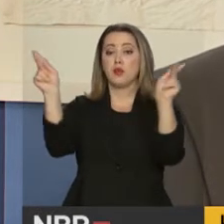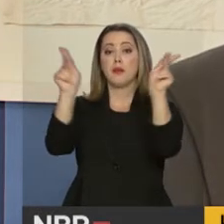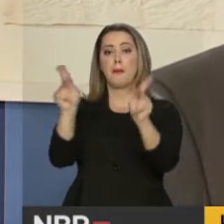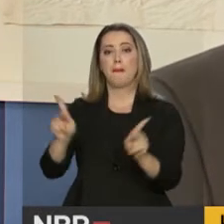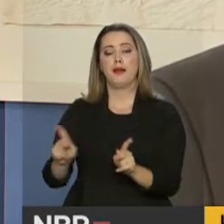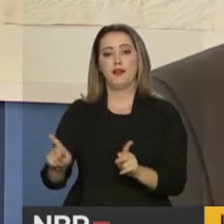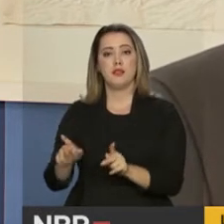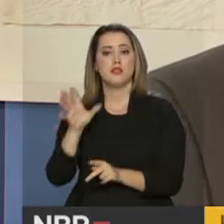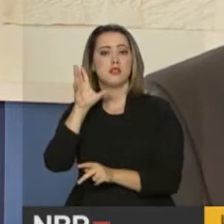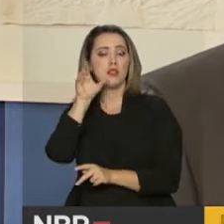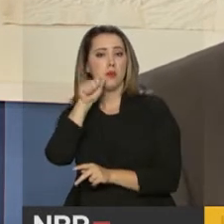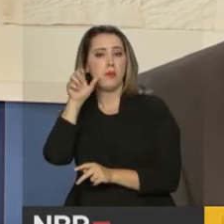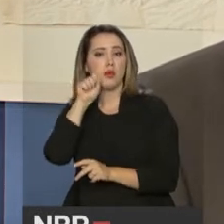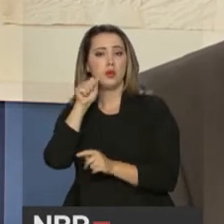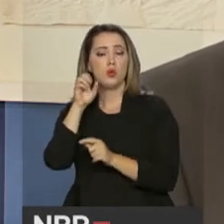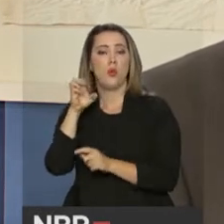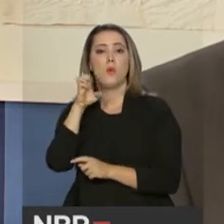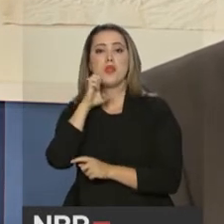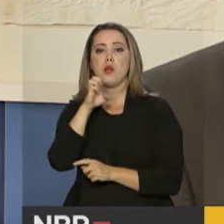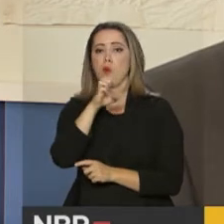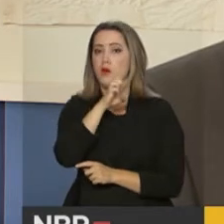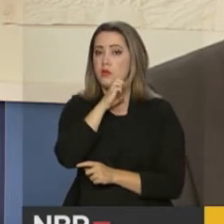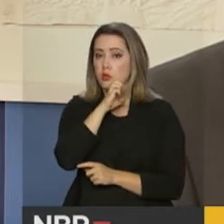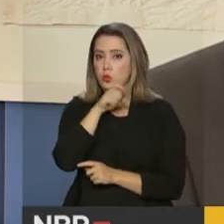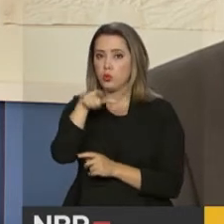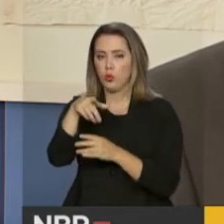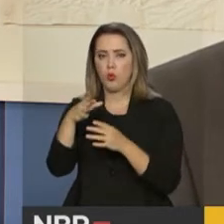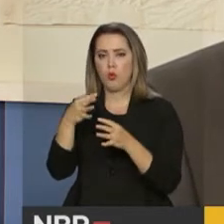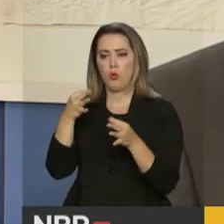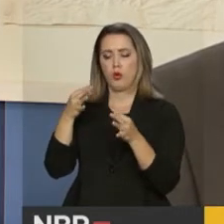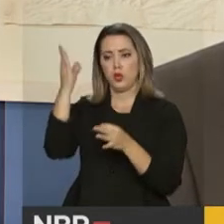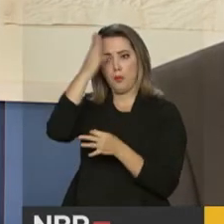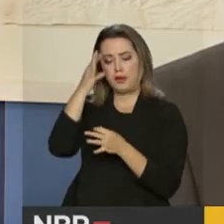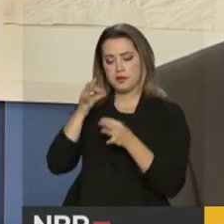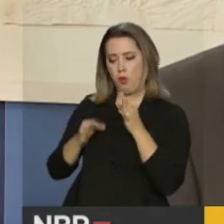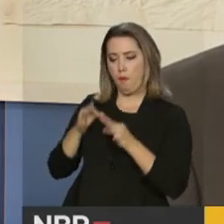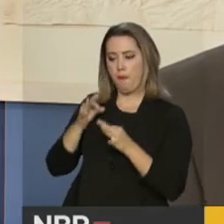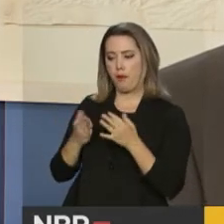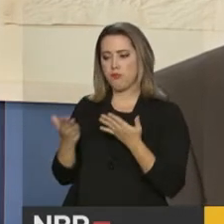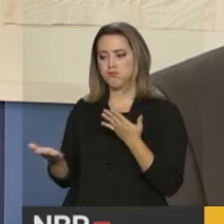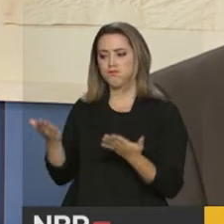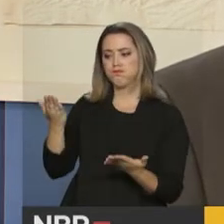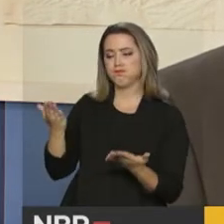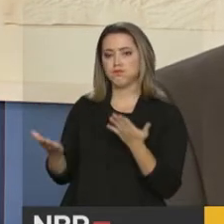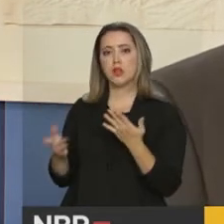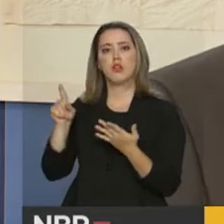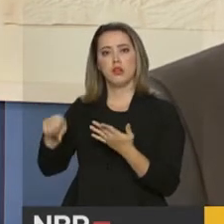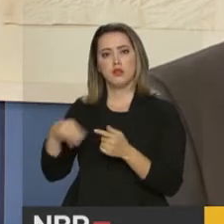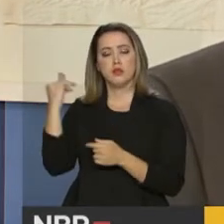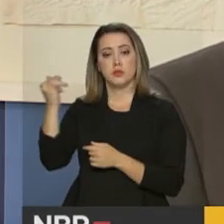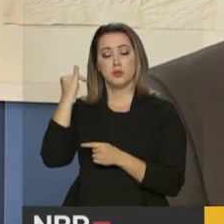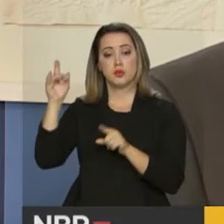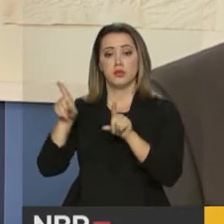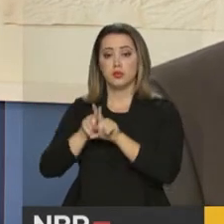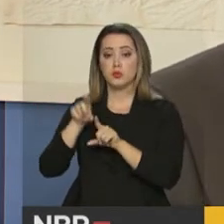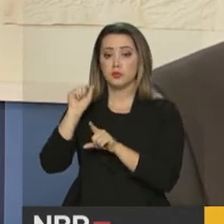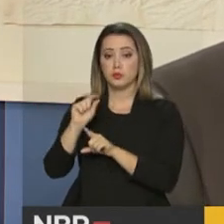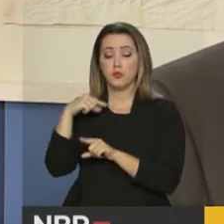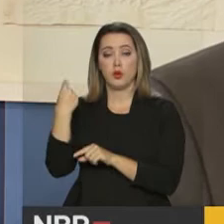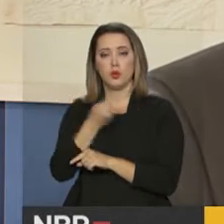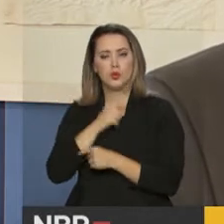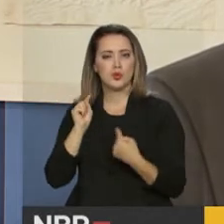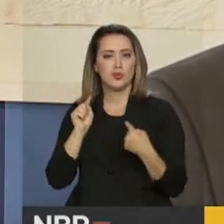e Equador, mediada pelo Brasil, que foi uma ação diplomática muito importante, que é o